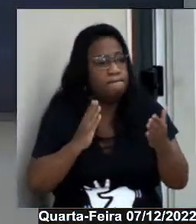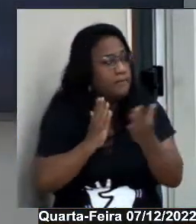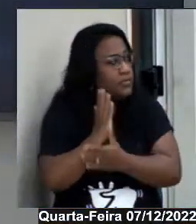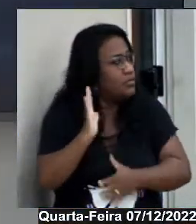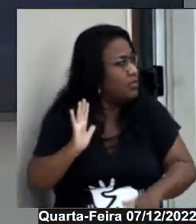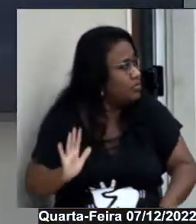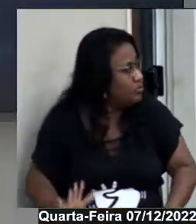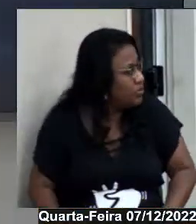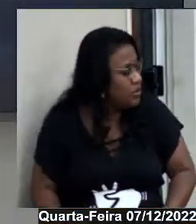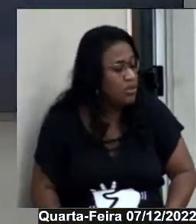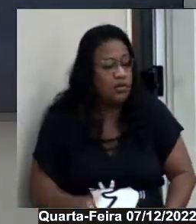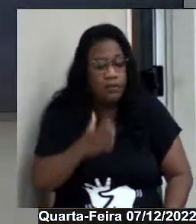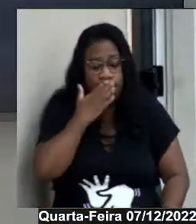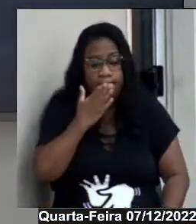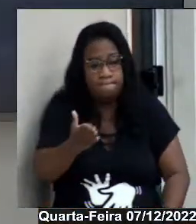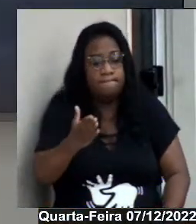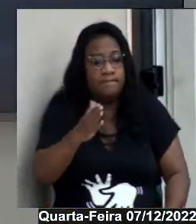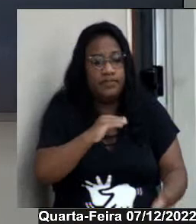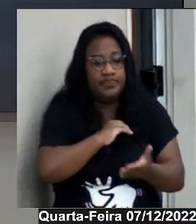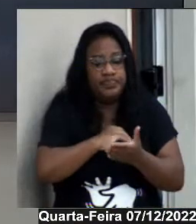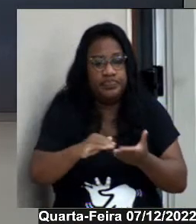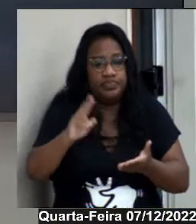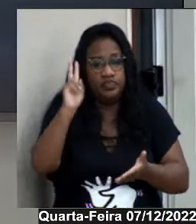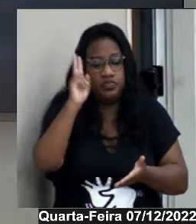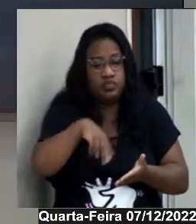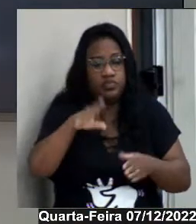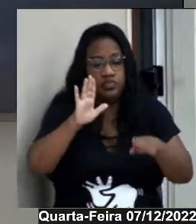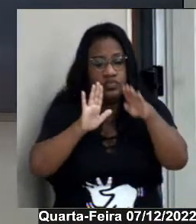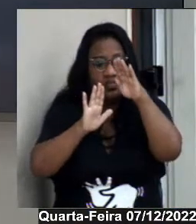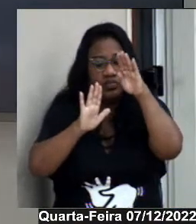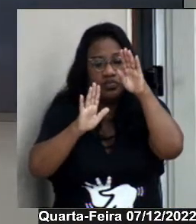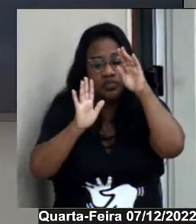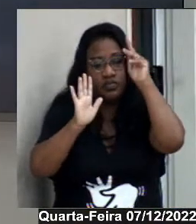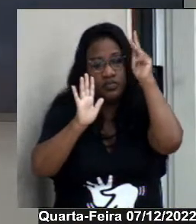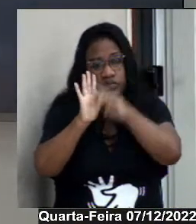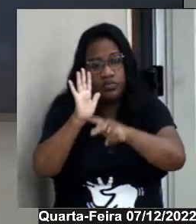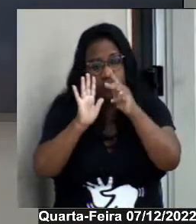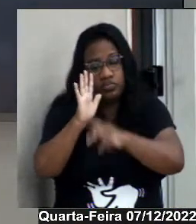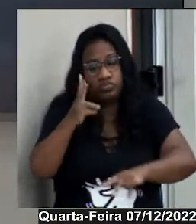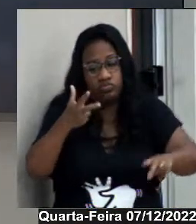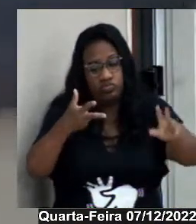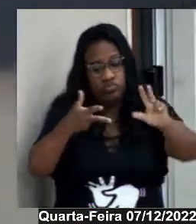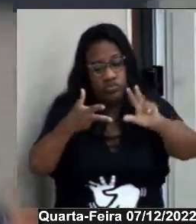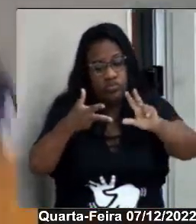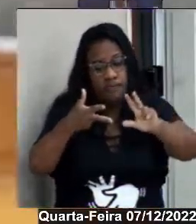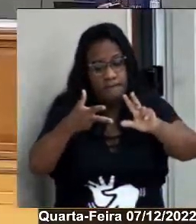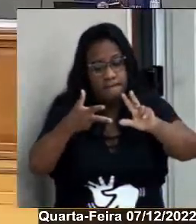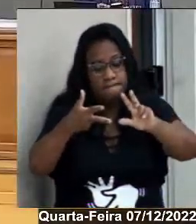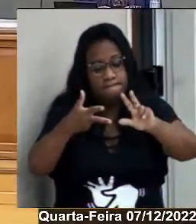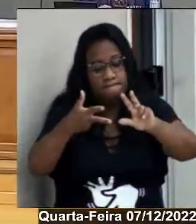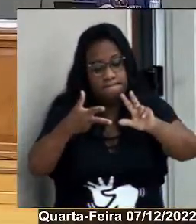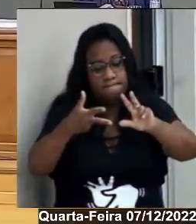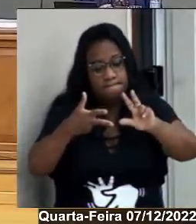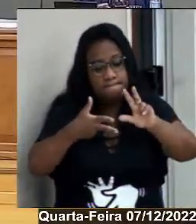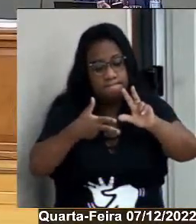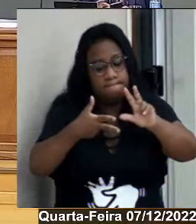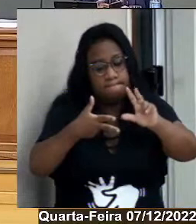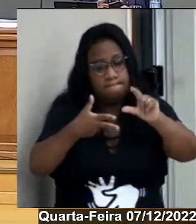O projeto está aprovado. Solicito ao senhor secretário que faça a leitura do projeto de decreto legislativo número